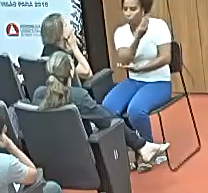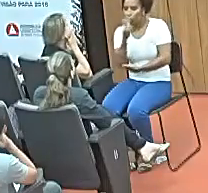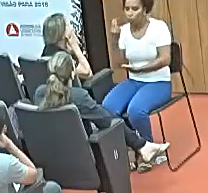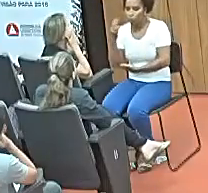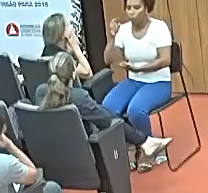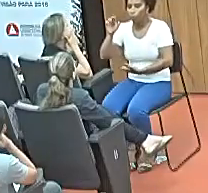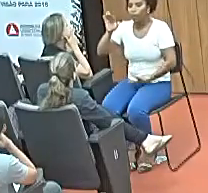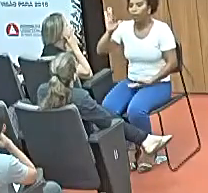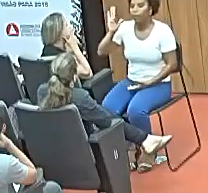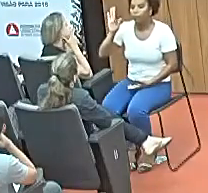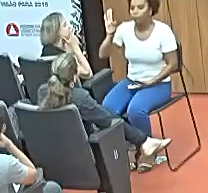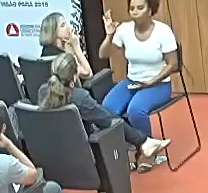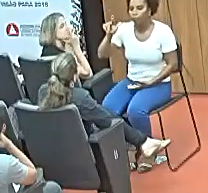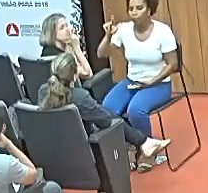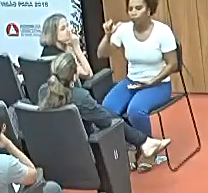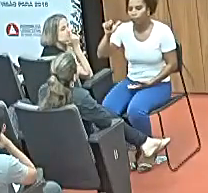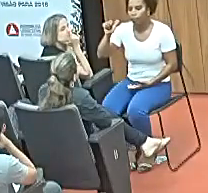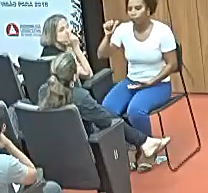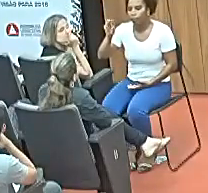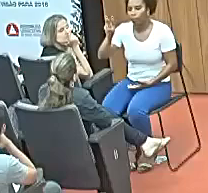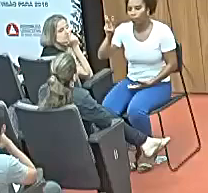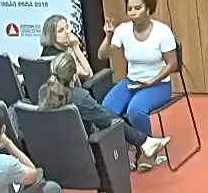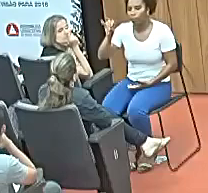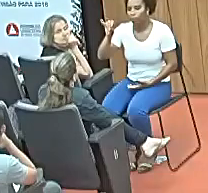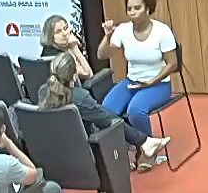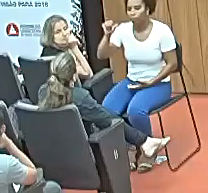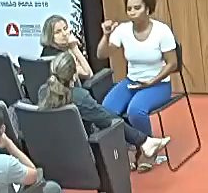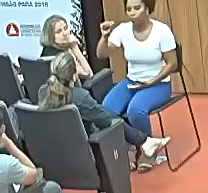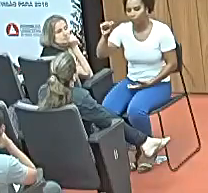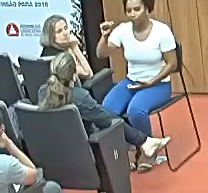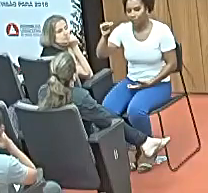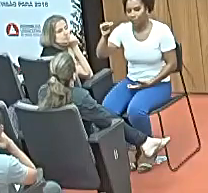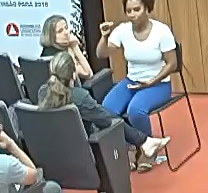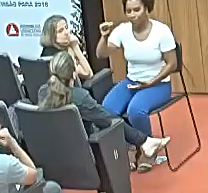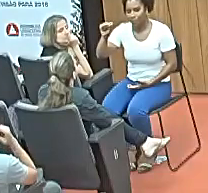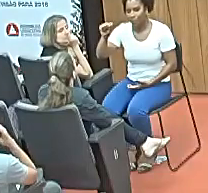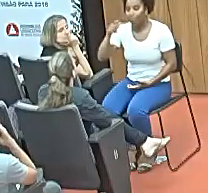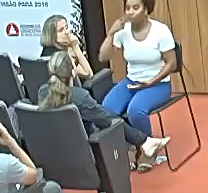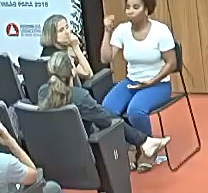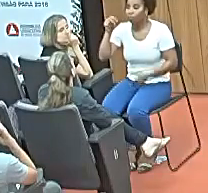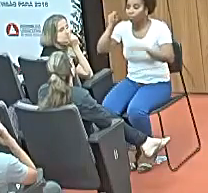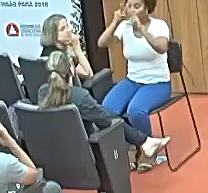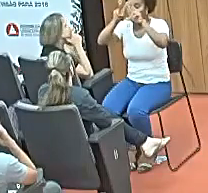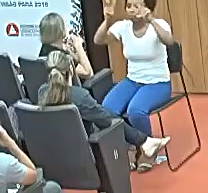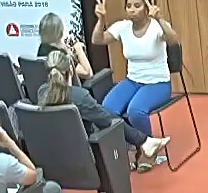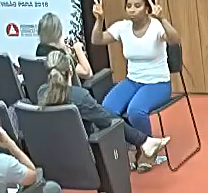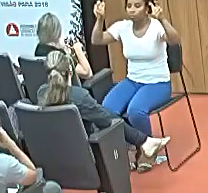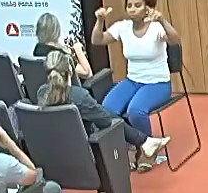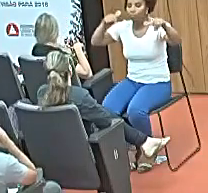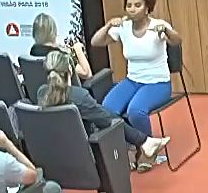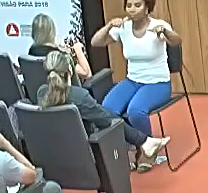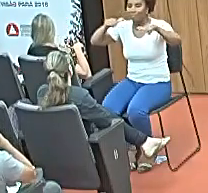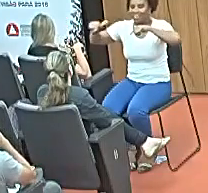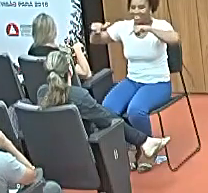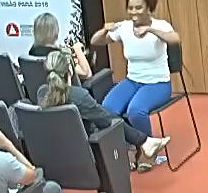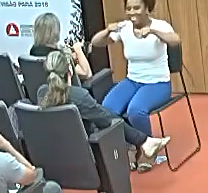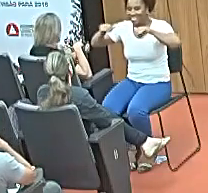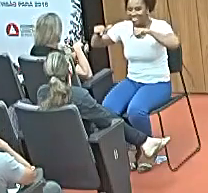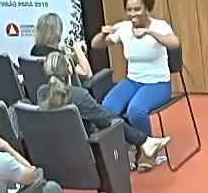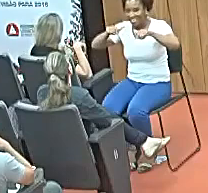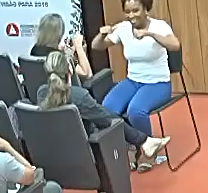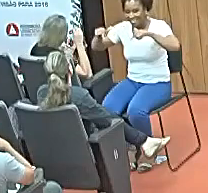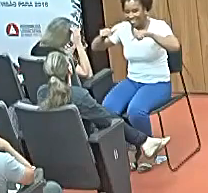economia solidária é também cumprimento todo esse plenário que está aqui até agora